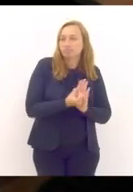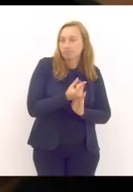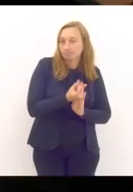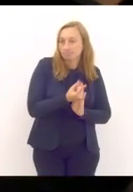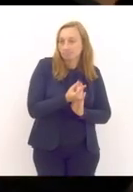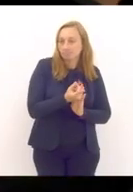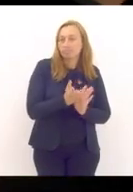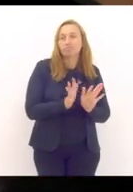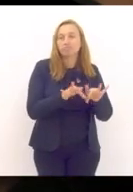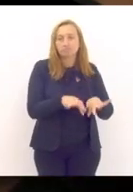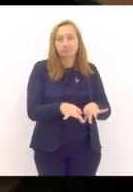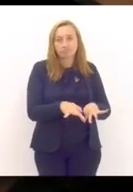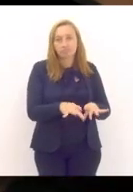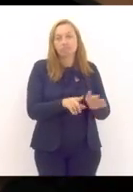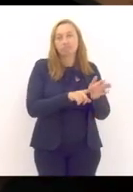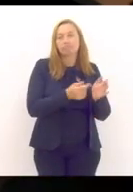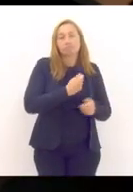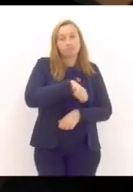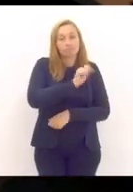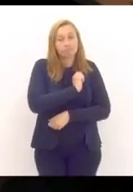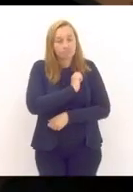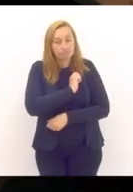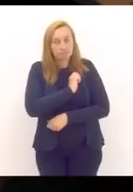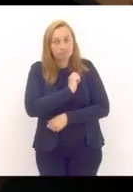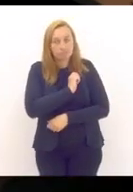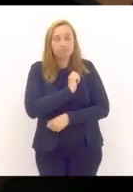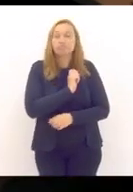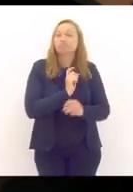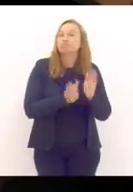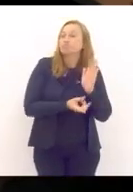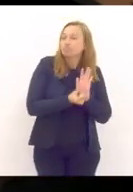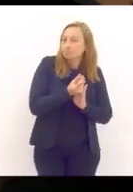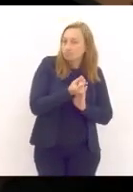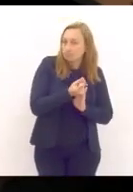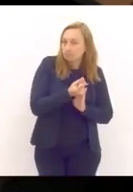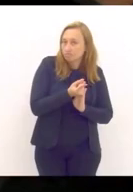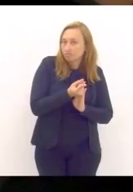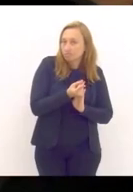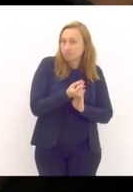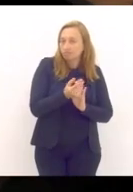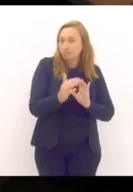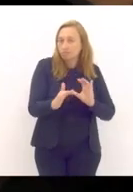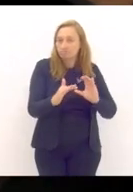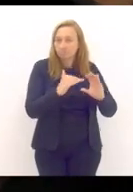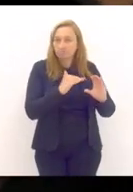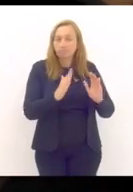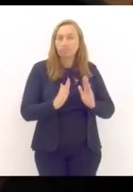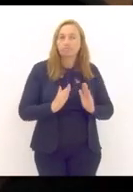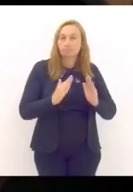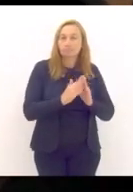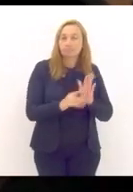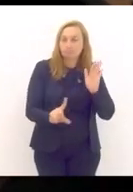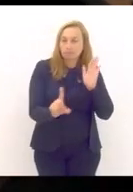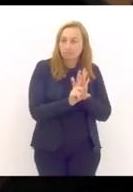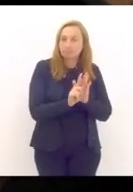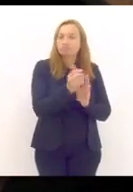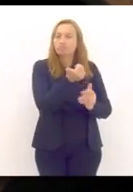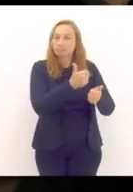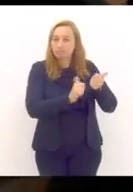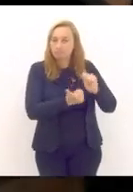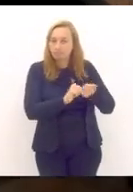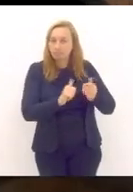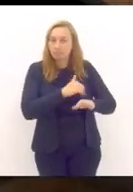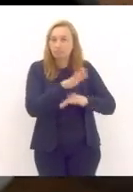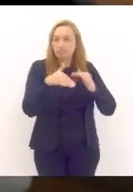né, do seu relatório fiscal. E um orçamento que passa por essa Casa Legislativa, pela avaliação de todos